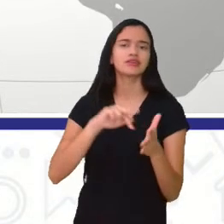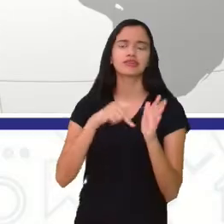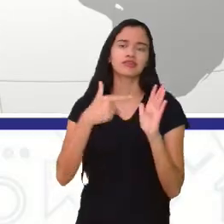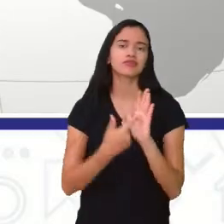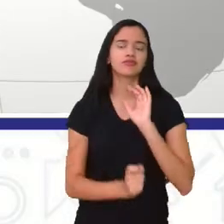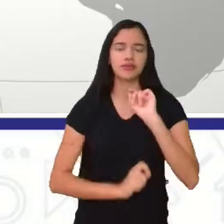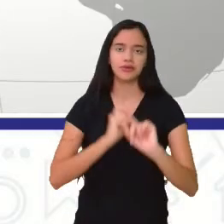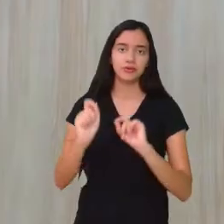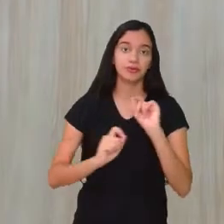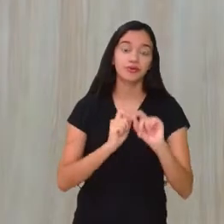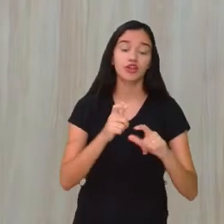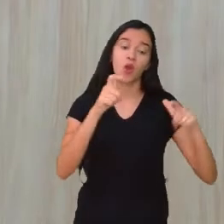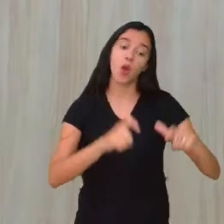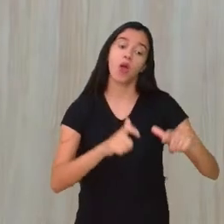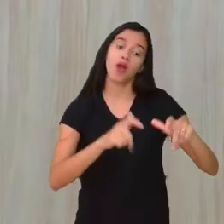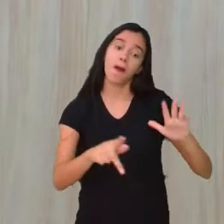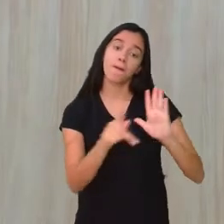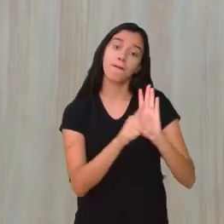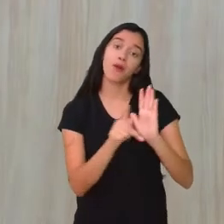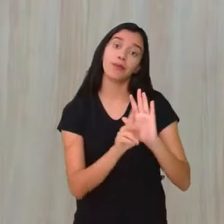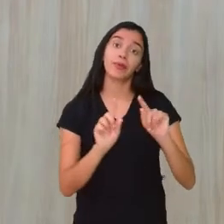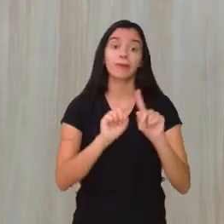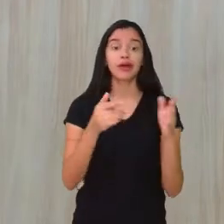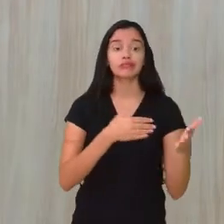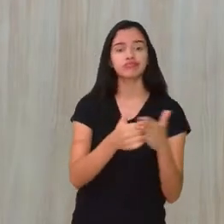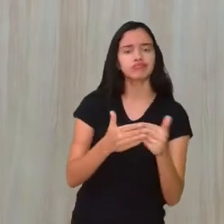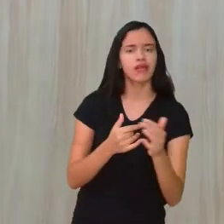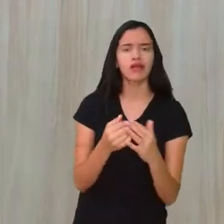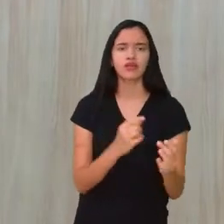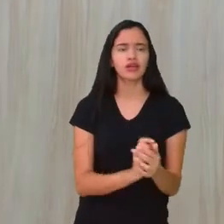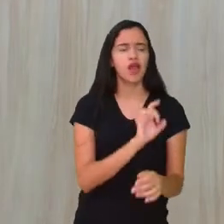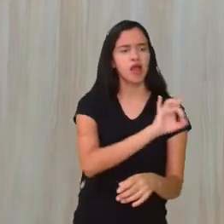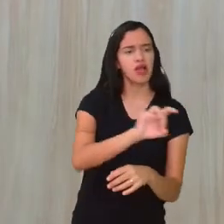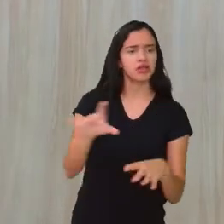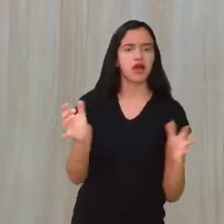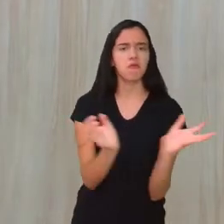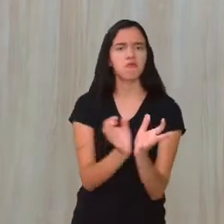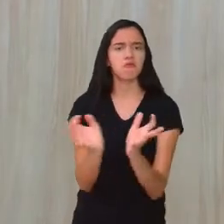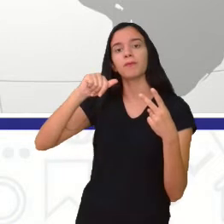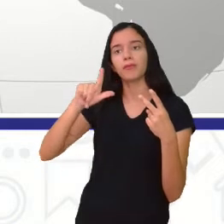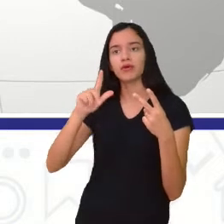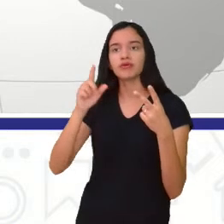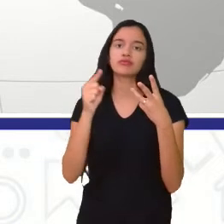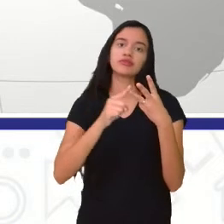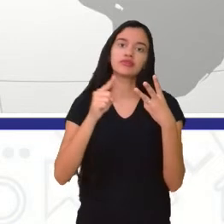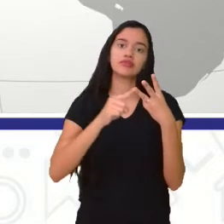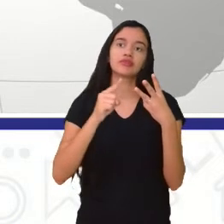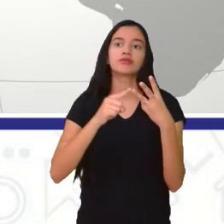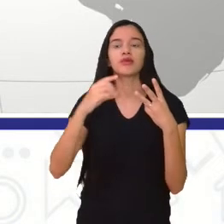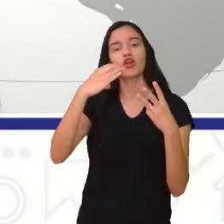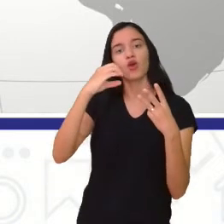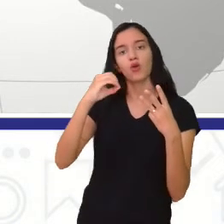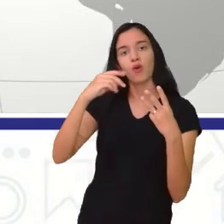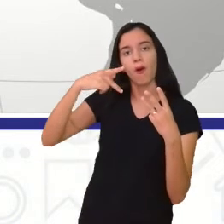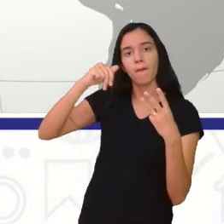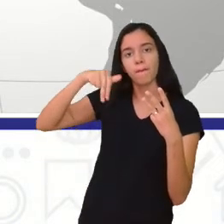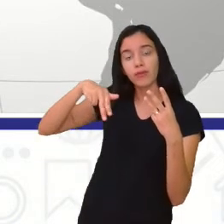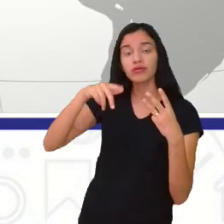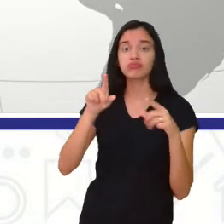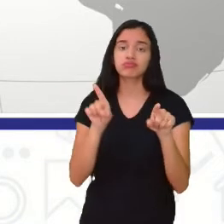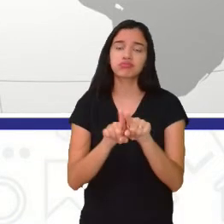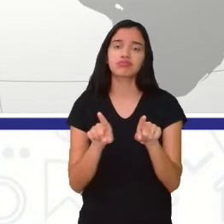em torno de 88 milhões de nativos, né? Então era muita gente já que